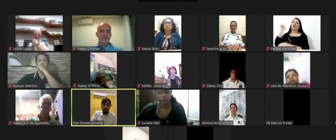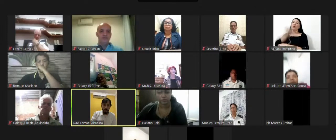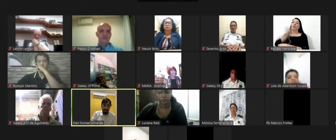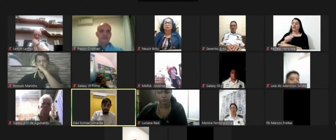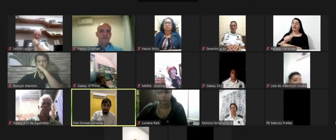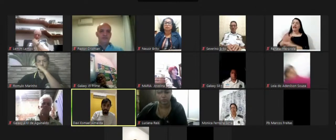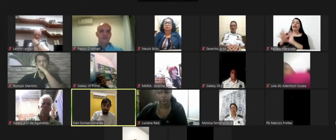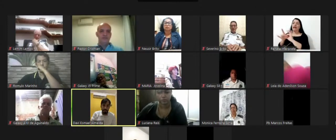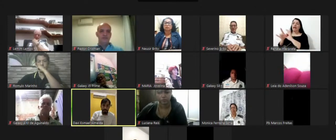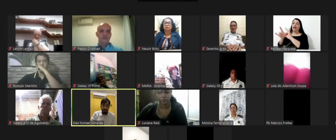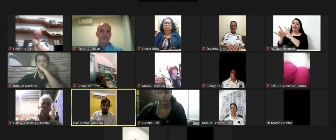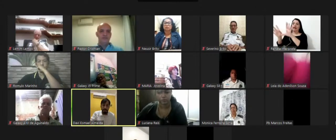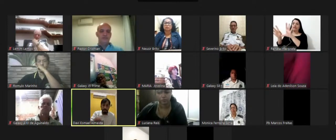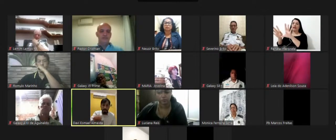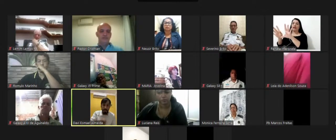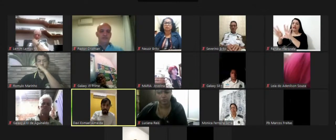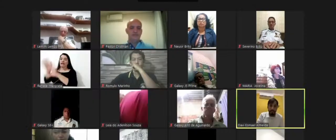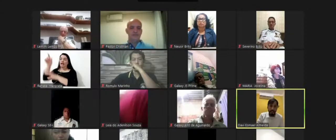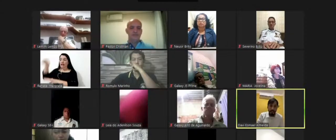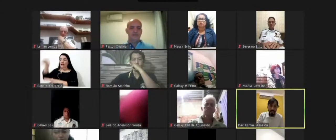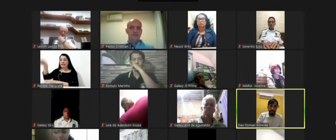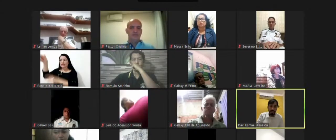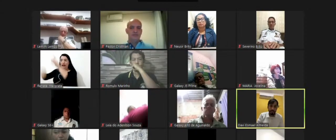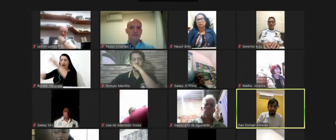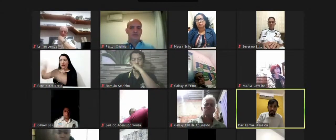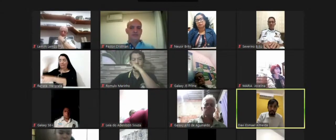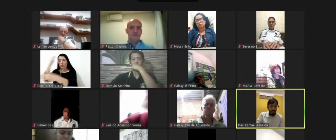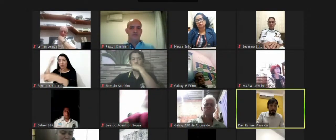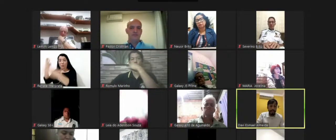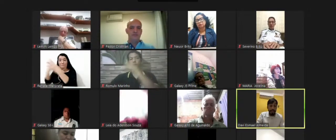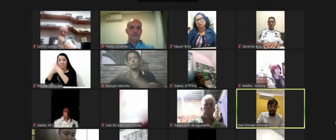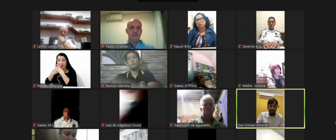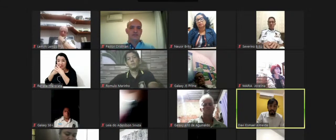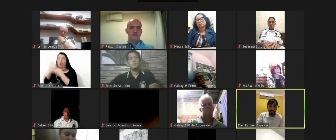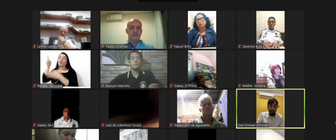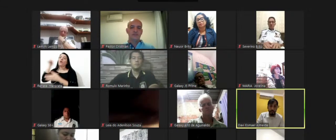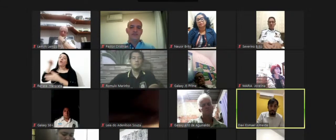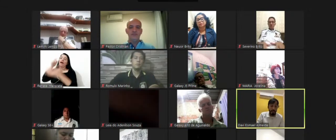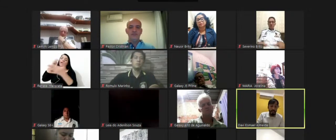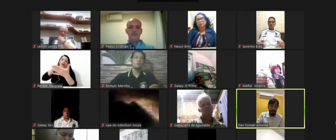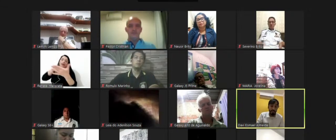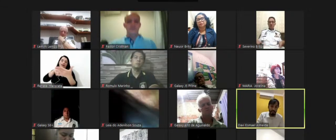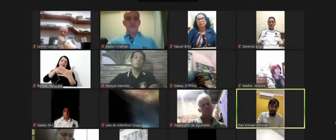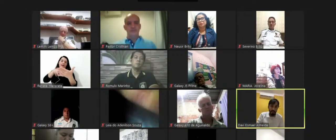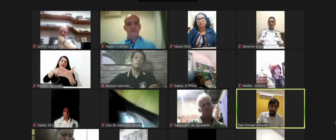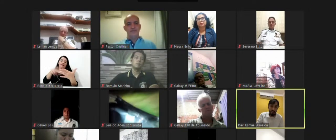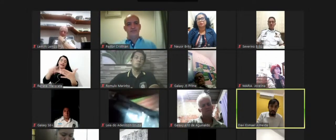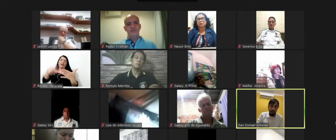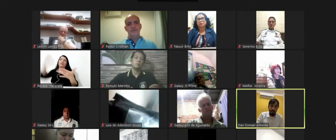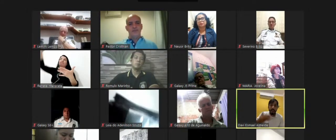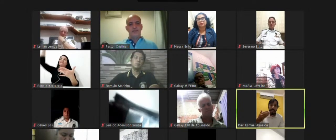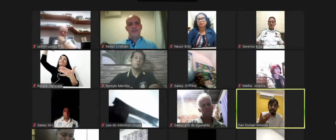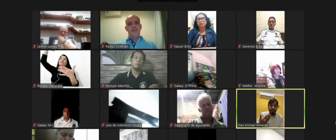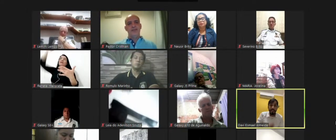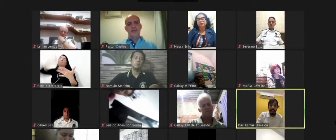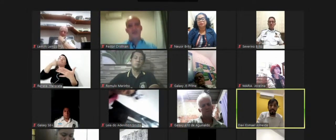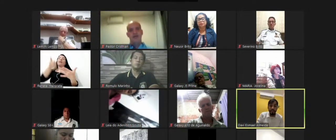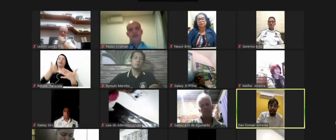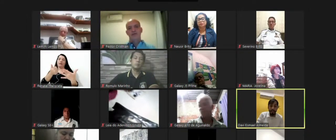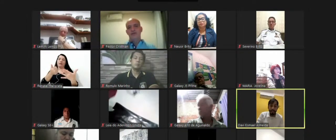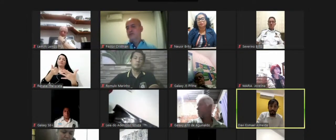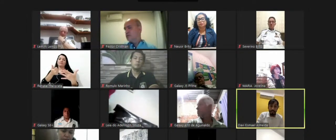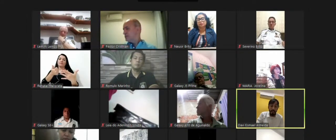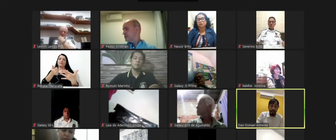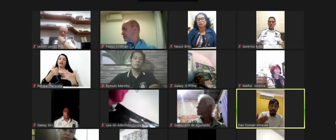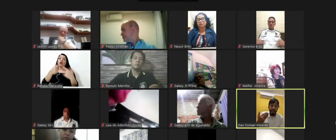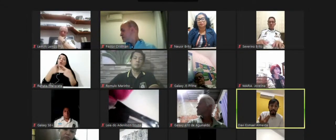daquele preso ler a palavra de Deus. Uma palavra que transforma, uma palavra de amor. Uma palavra que